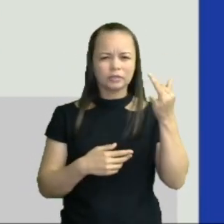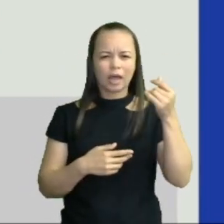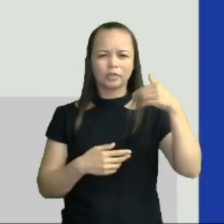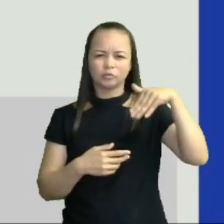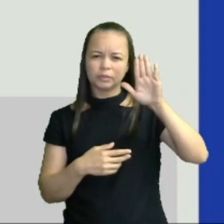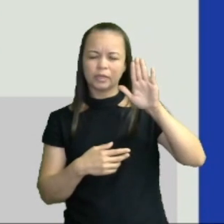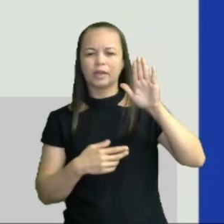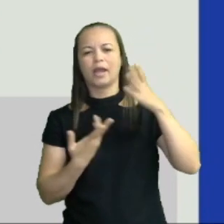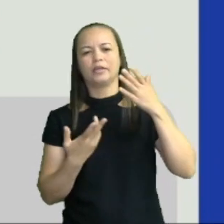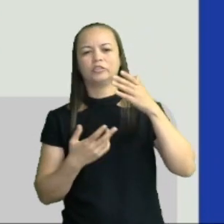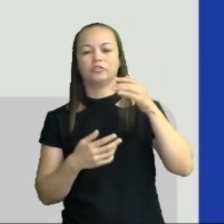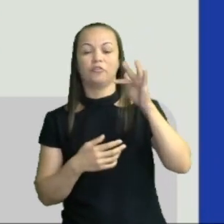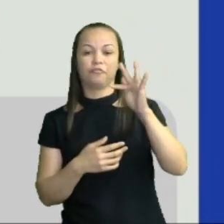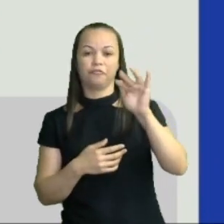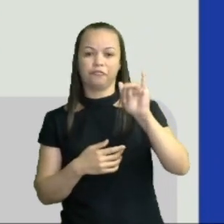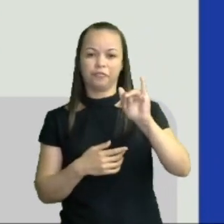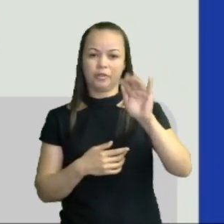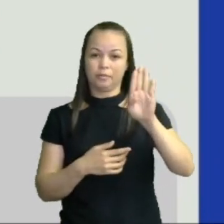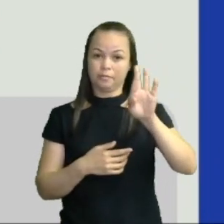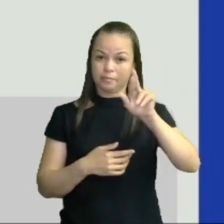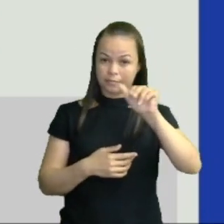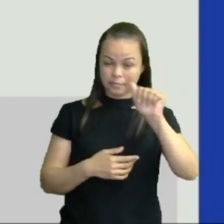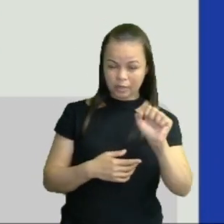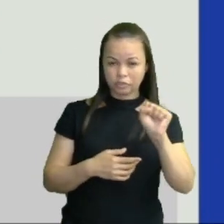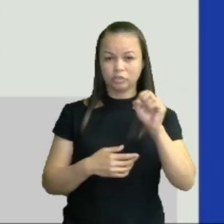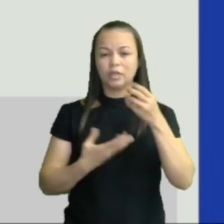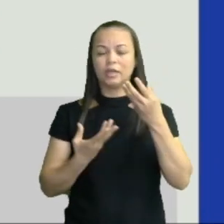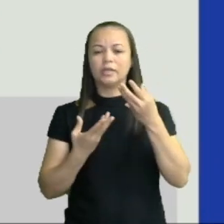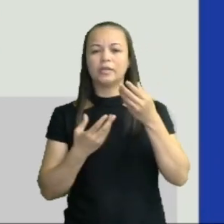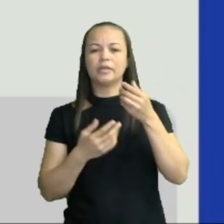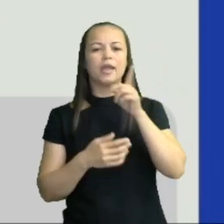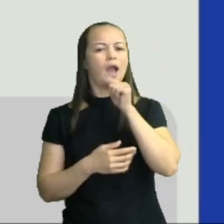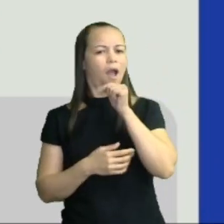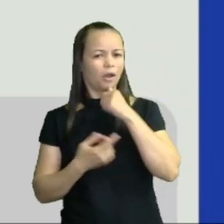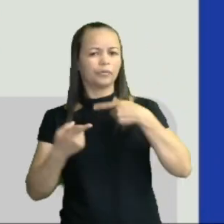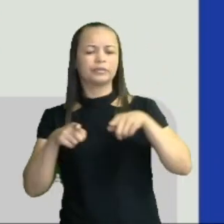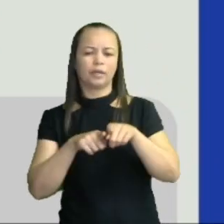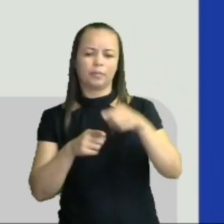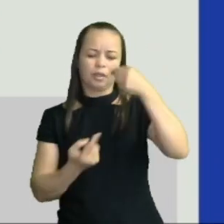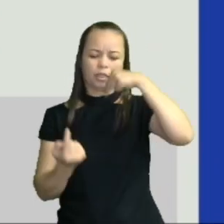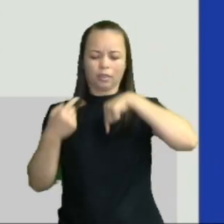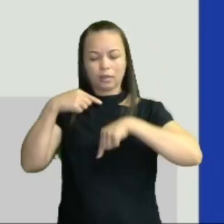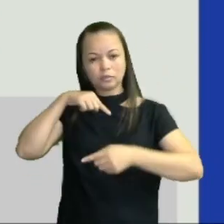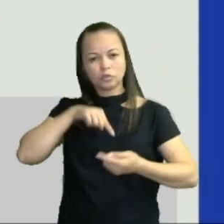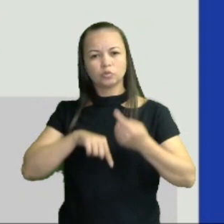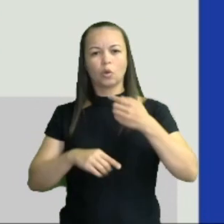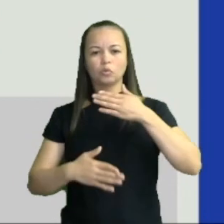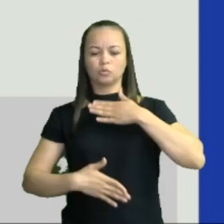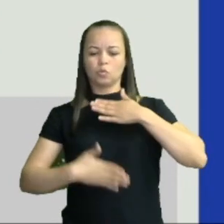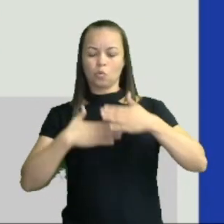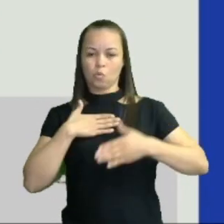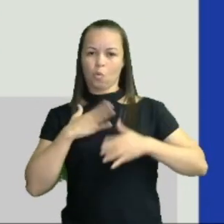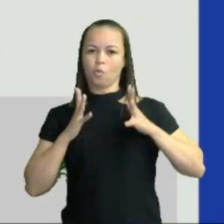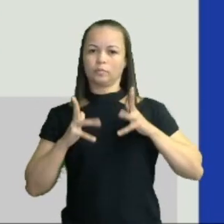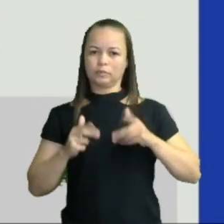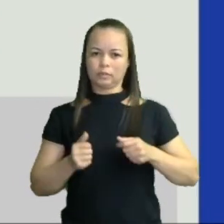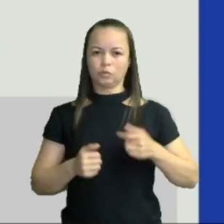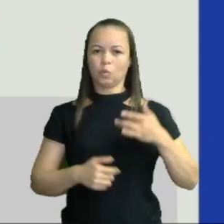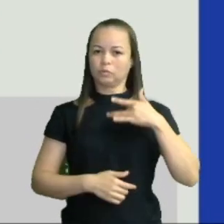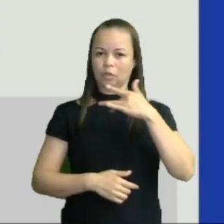águas. Eles agem regulando as diversas funções do nosso organismo, mantendo-o saudável,